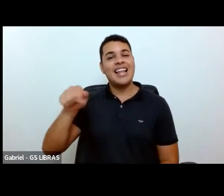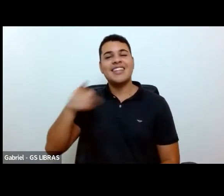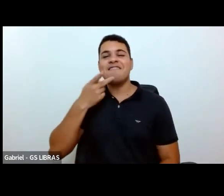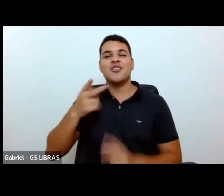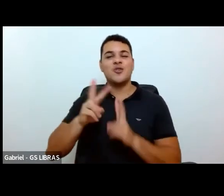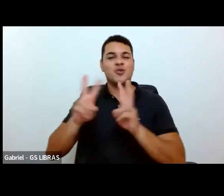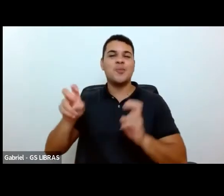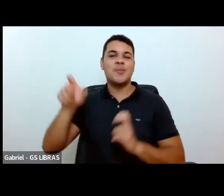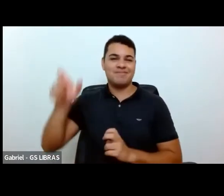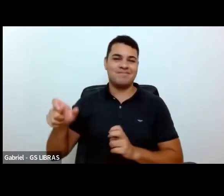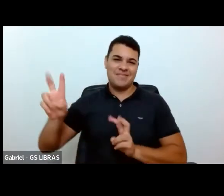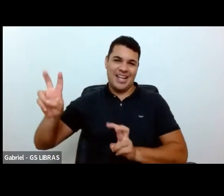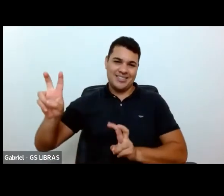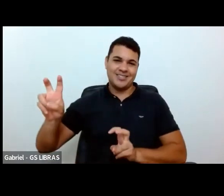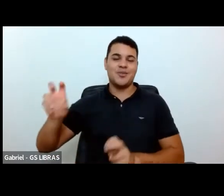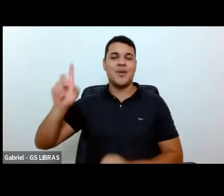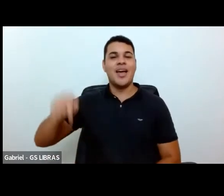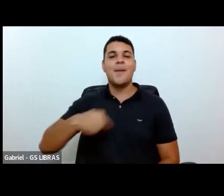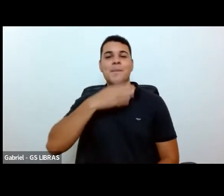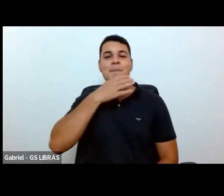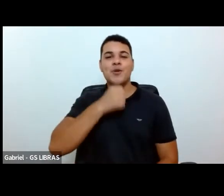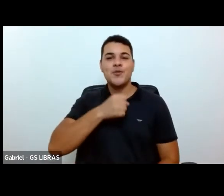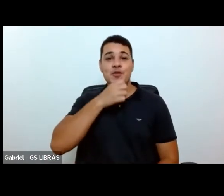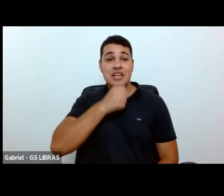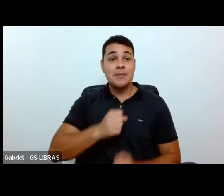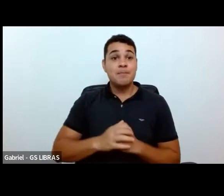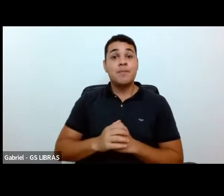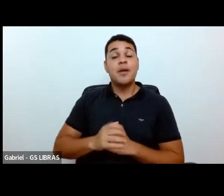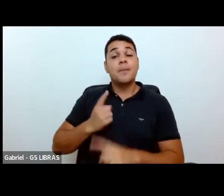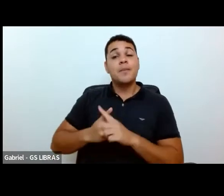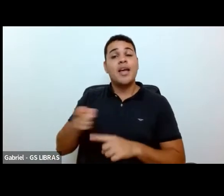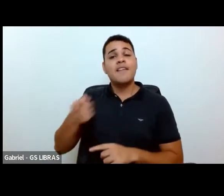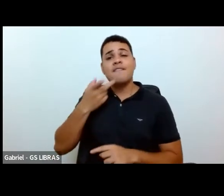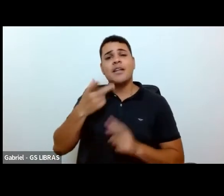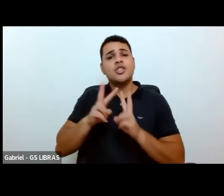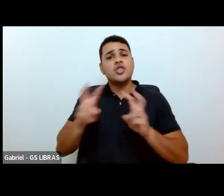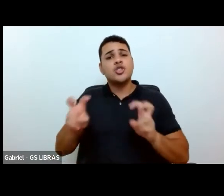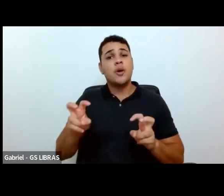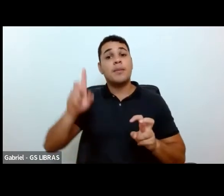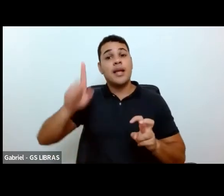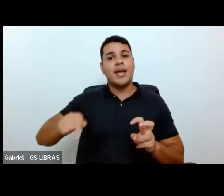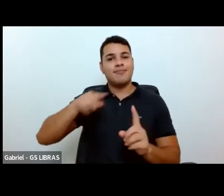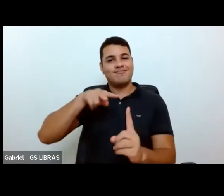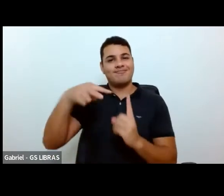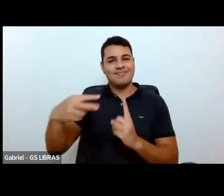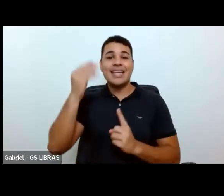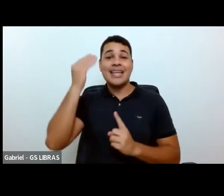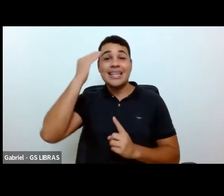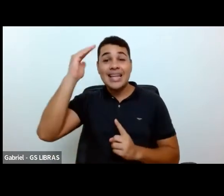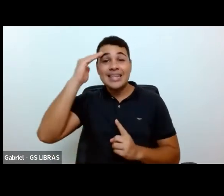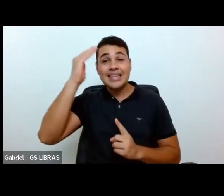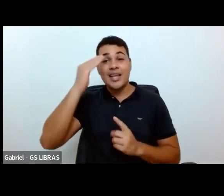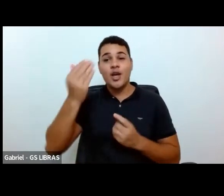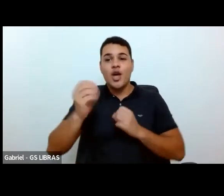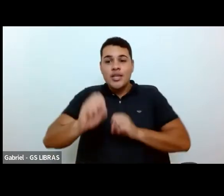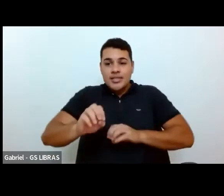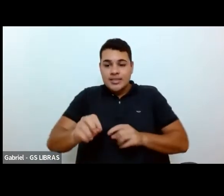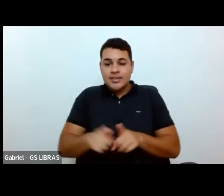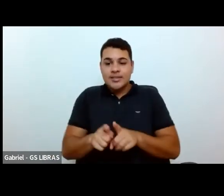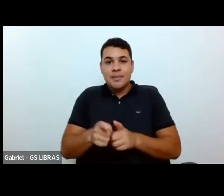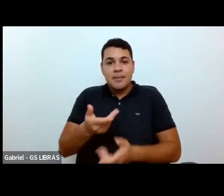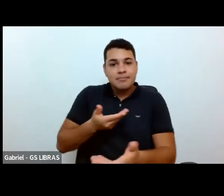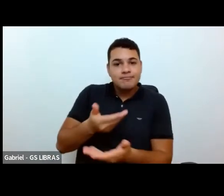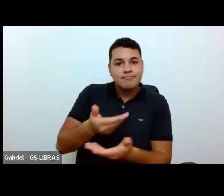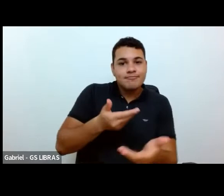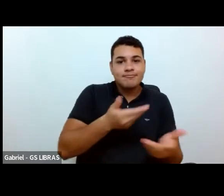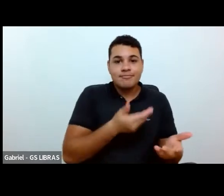Freire e do fato do que é essa perspectiva de entender o ensino e a pesquisa, né? E Paulo Freire tem uma larga produção